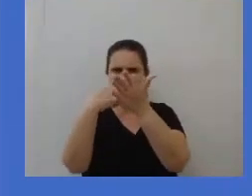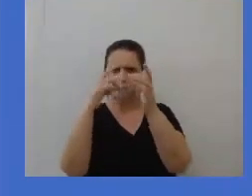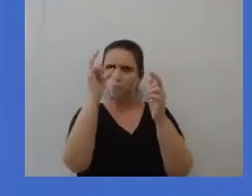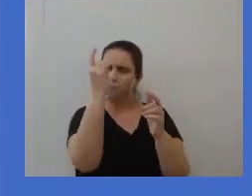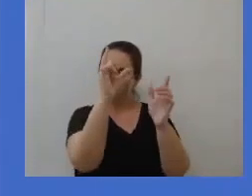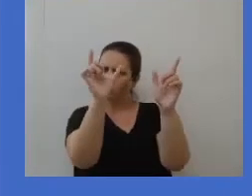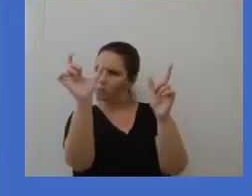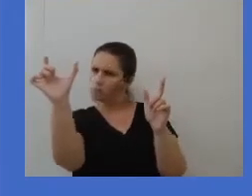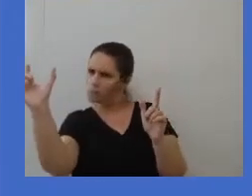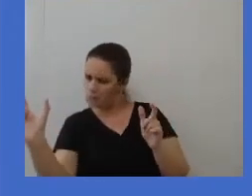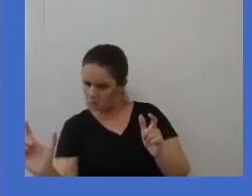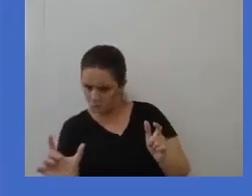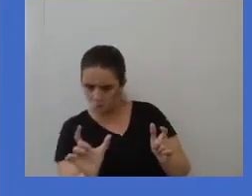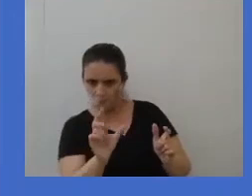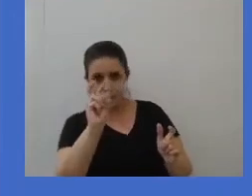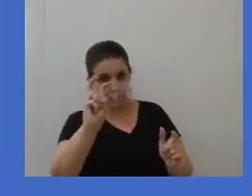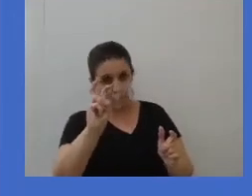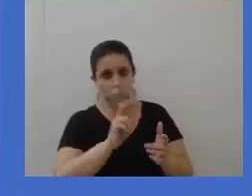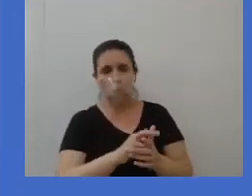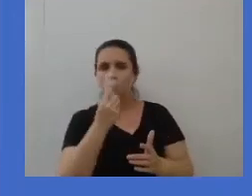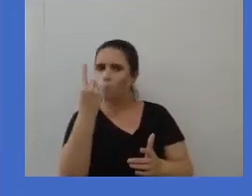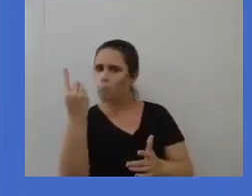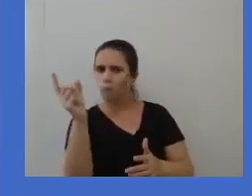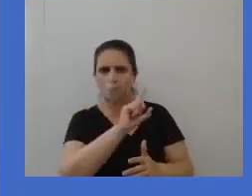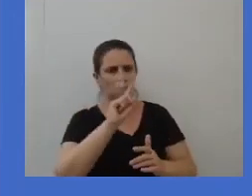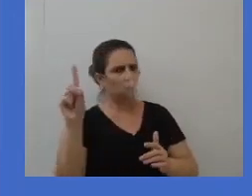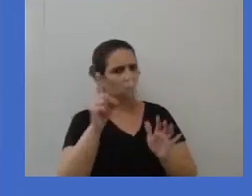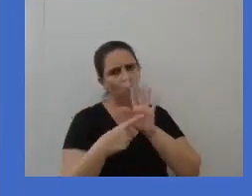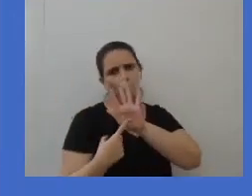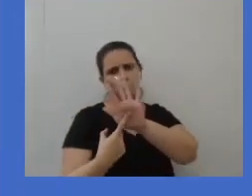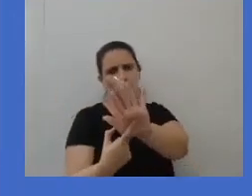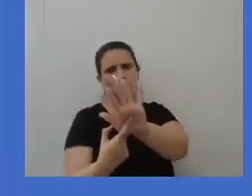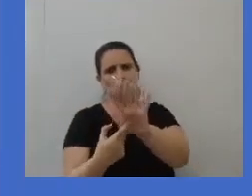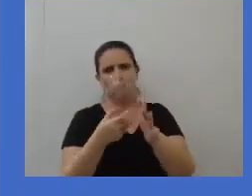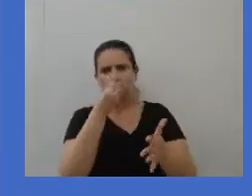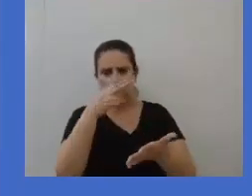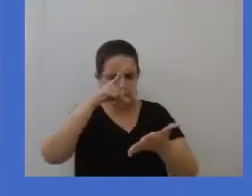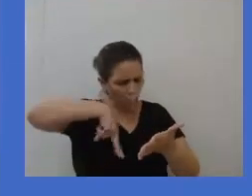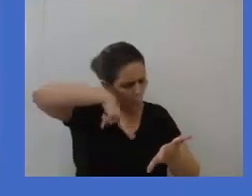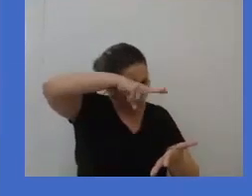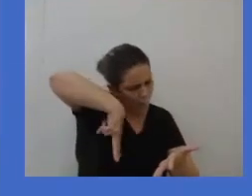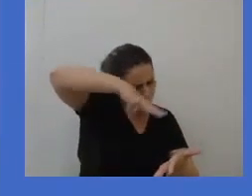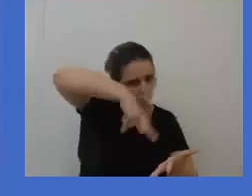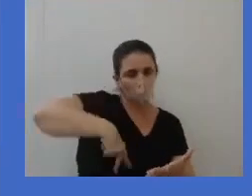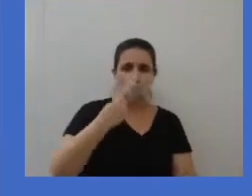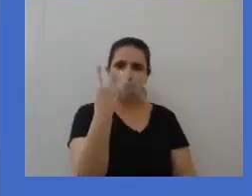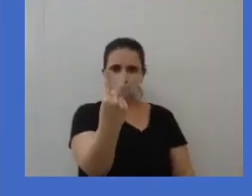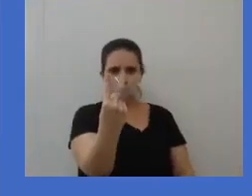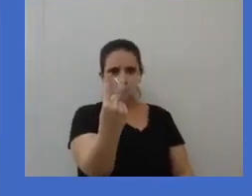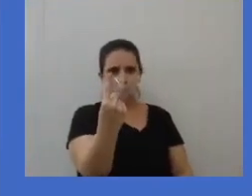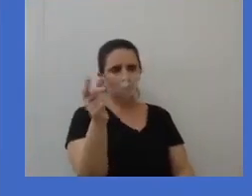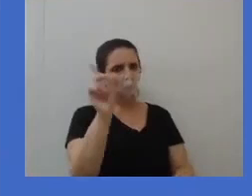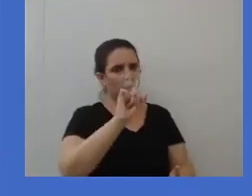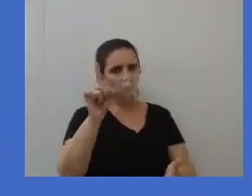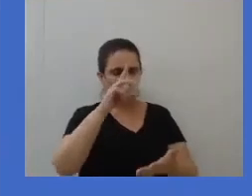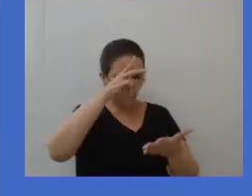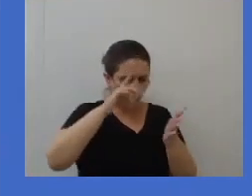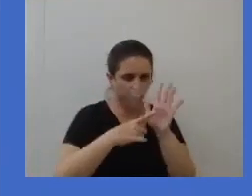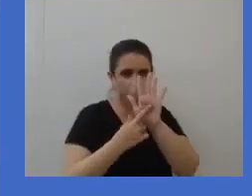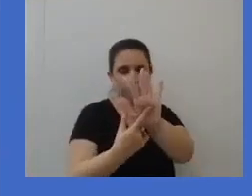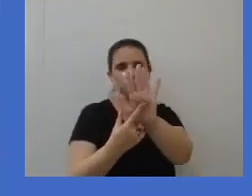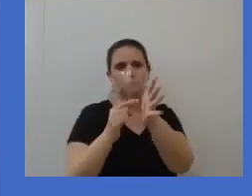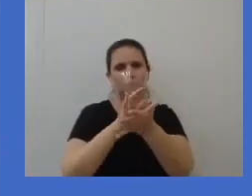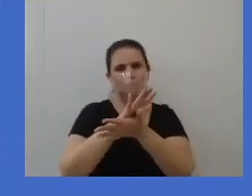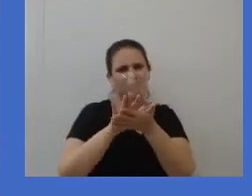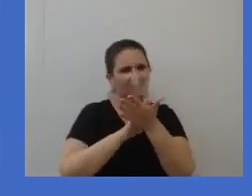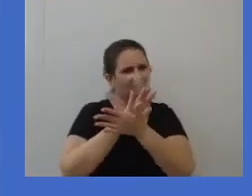uma delas não mostra benefício da leitura. Uma delas não mostra